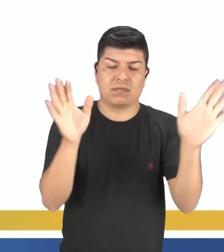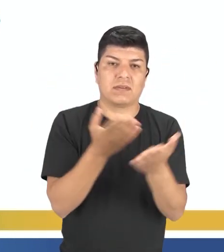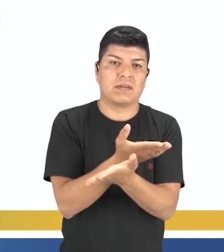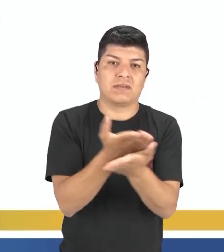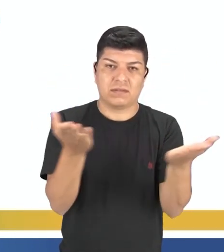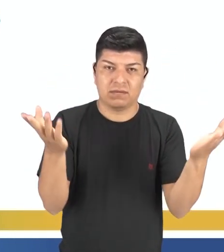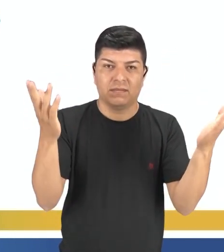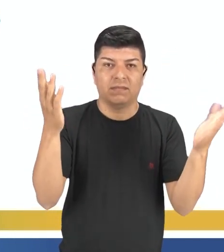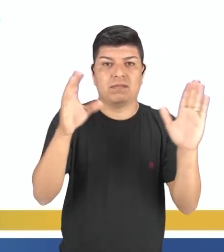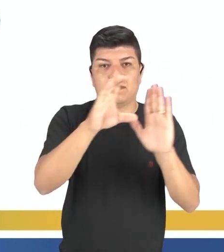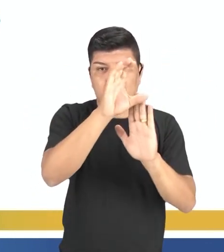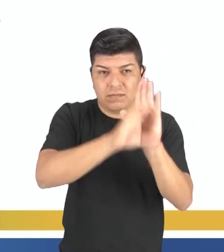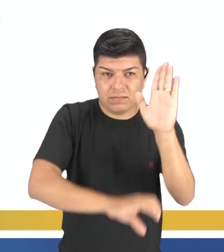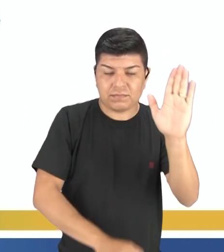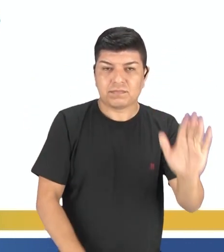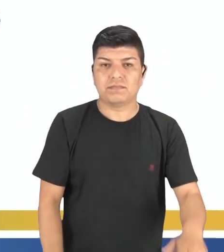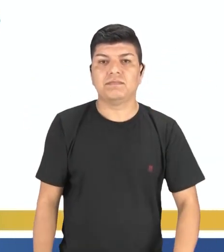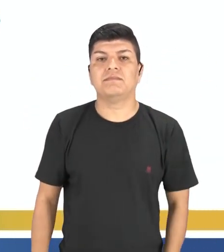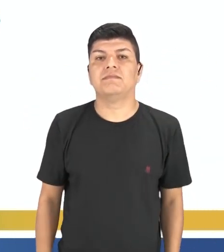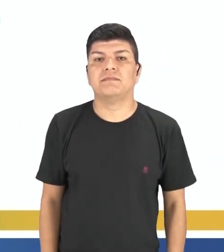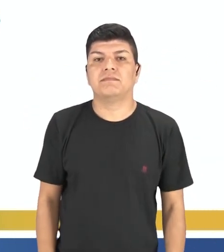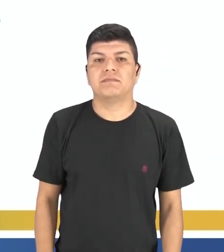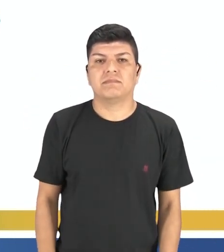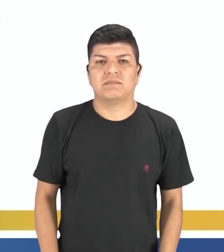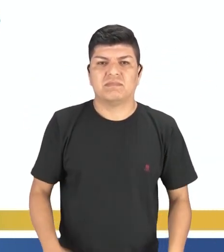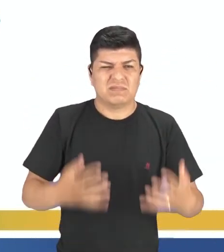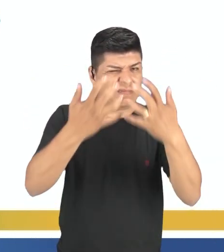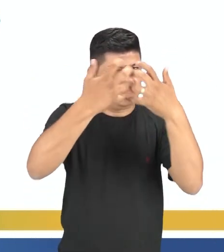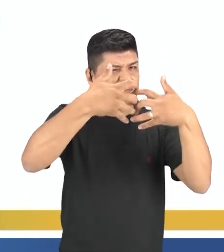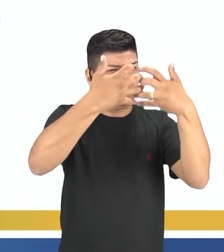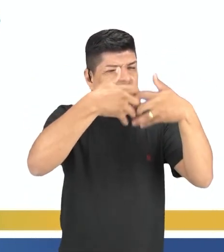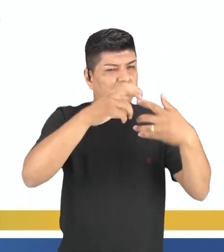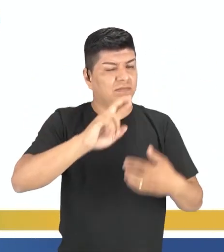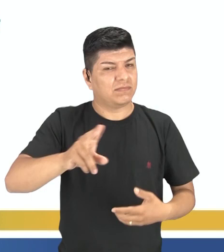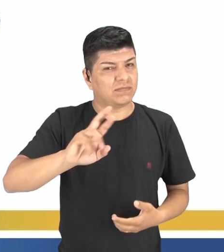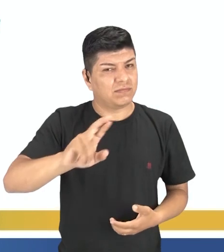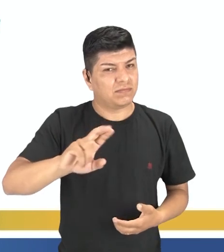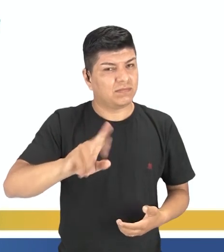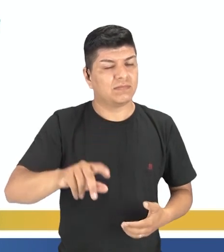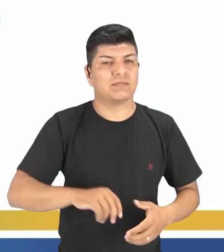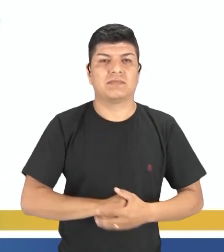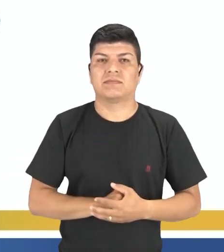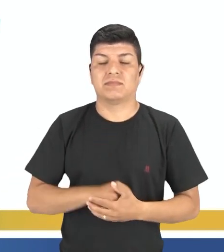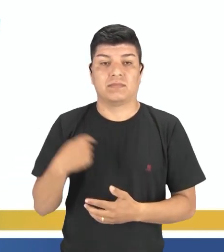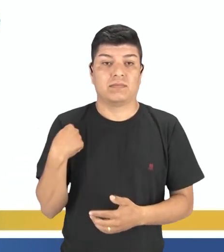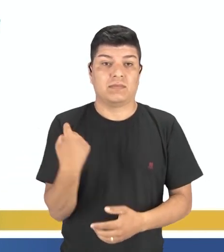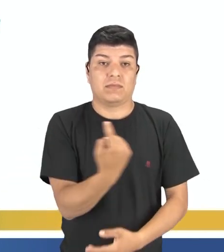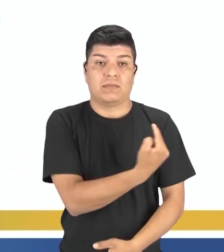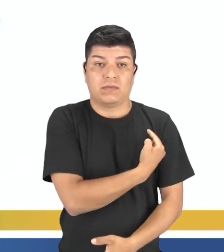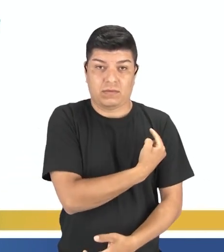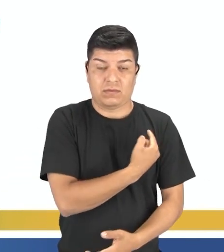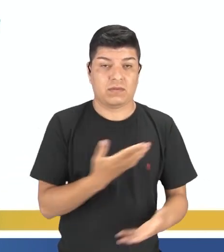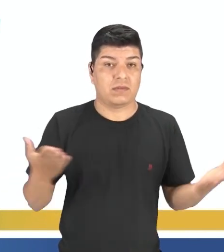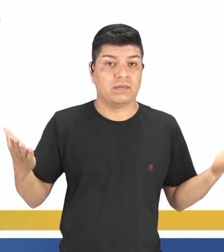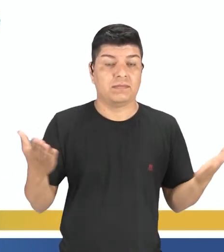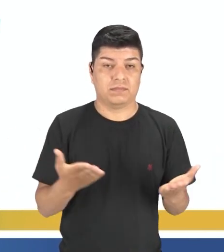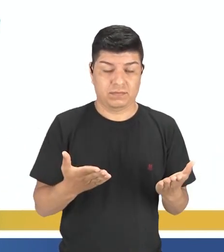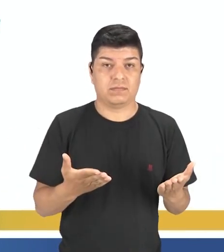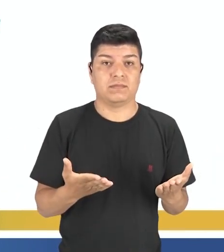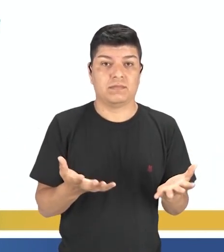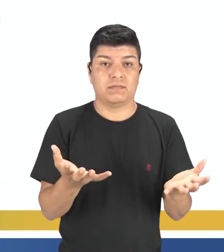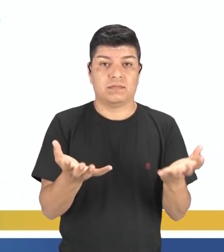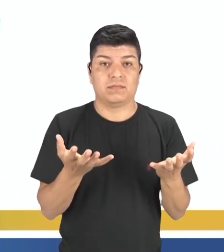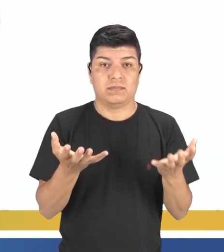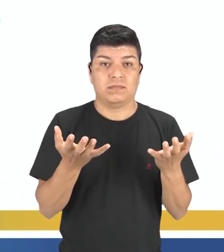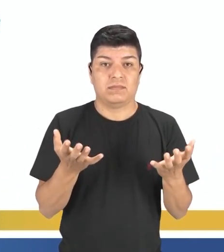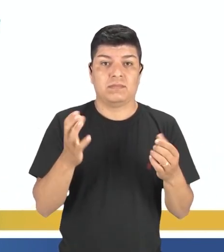sobre esse assunto? Veja que não é tão complicado, certo? Então, nós, aqui nesse exato momento, queremos